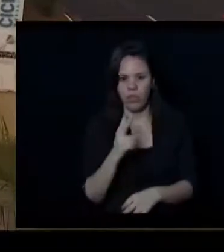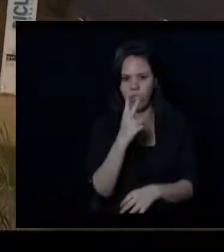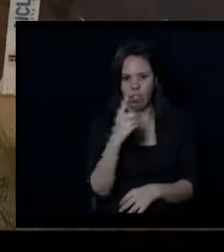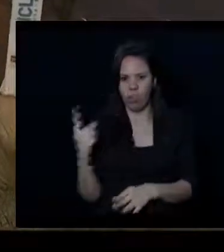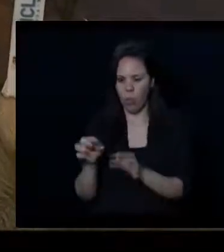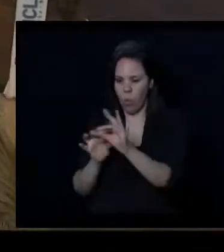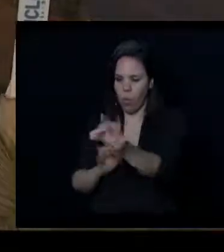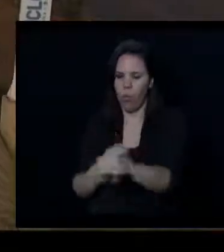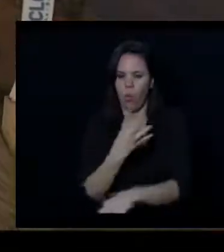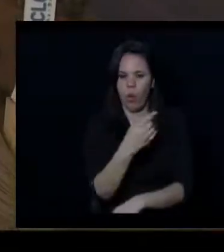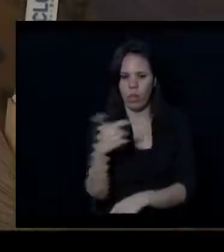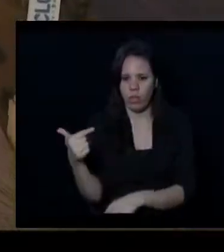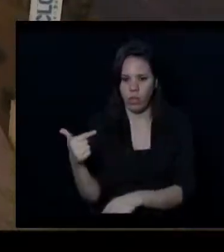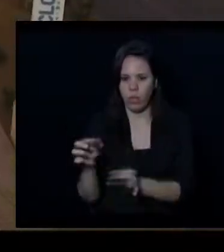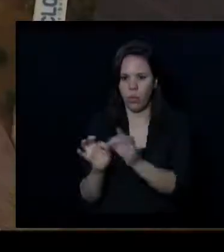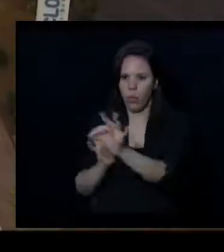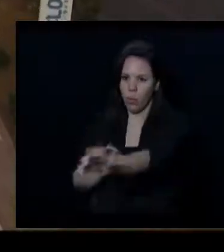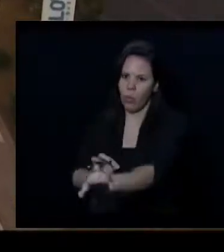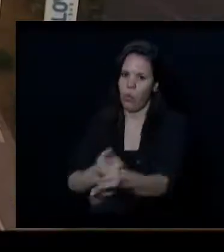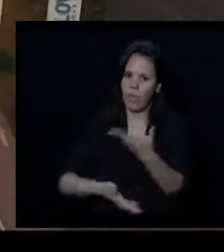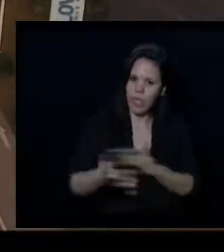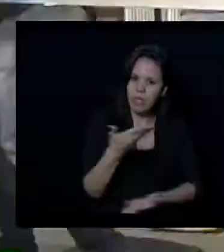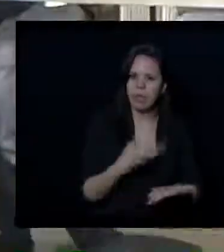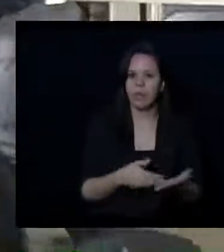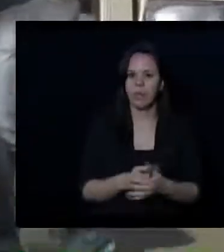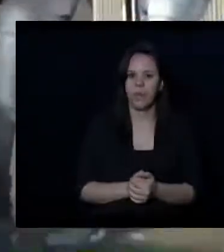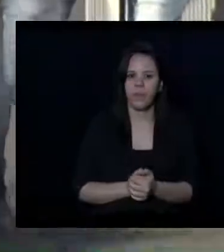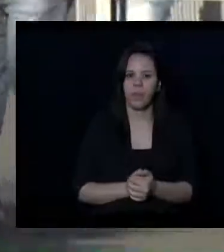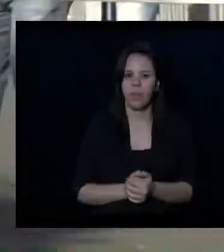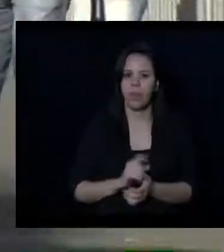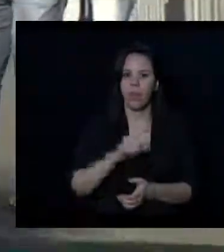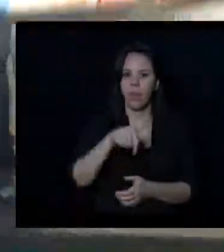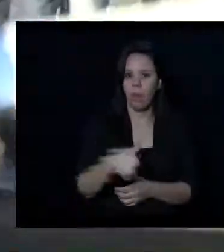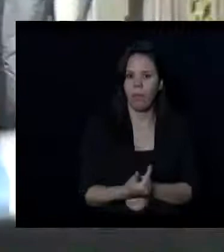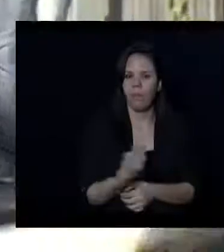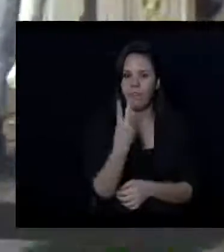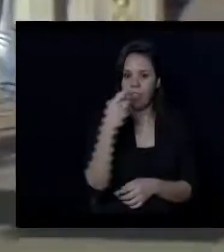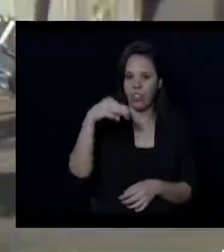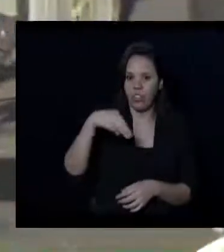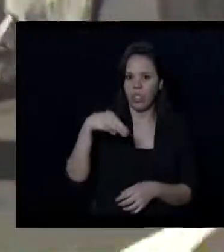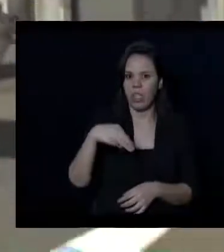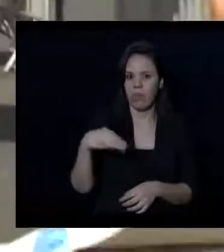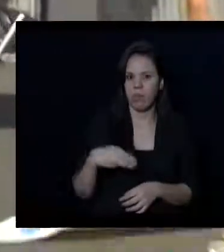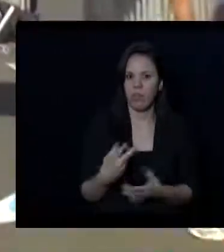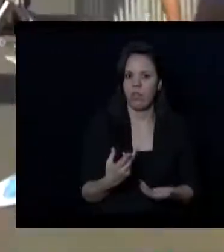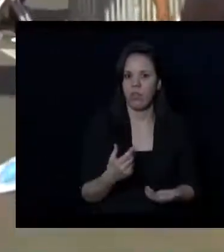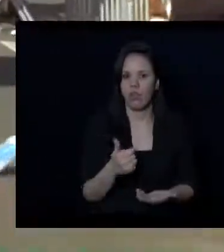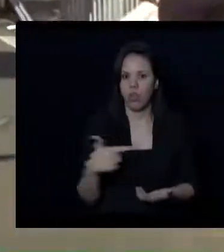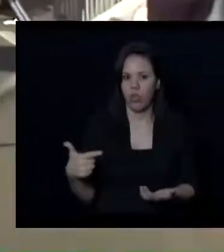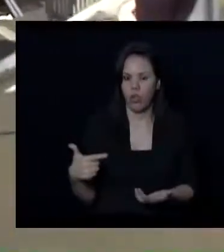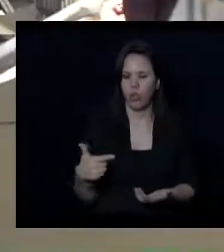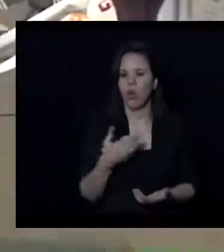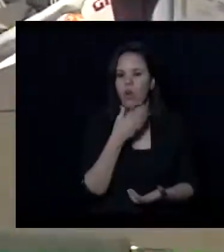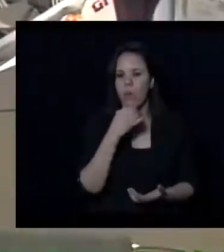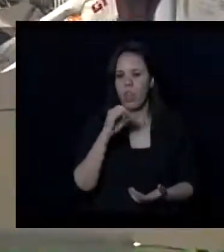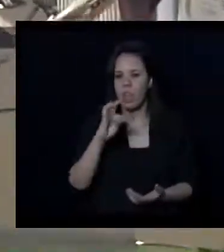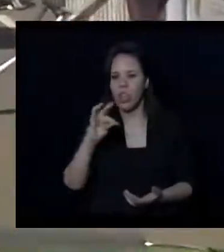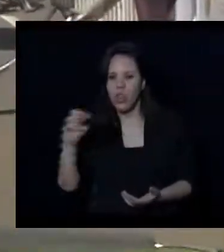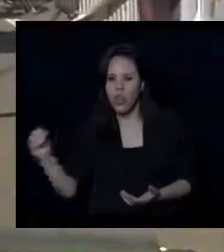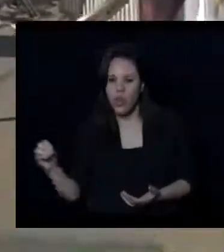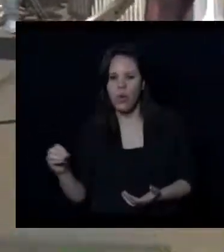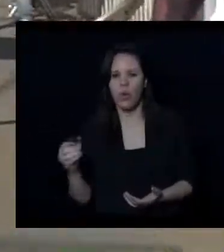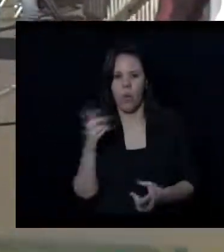42 e 42 quilômetros revezamento. Logo aos 23 minutos e 12, Antônio Carlos da Cruz de